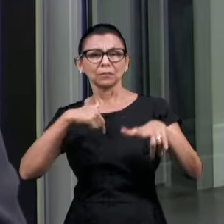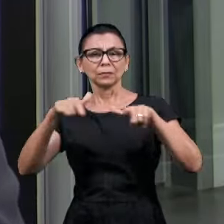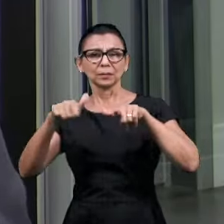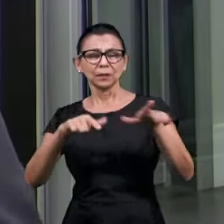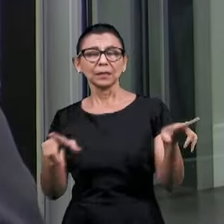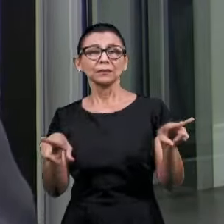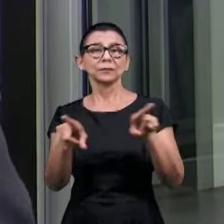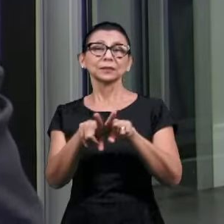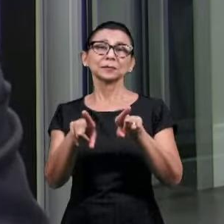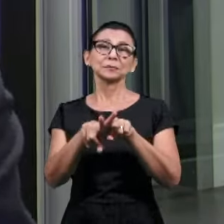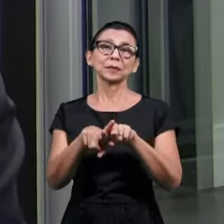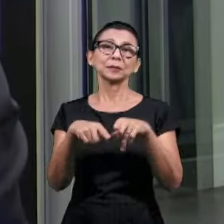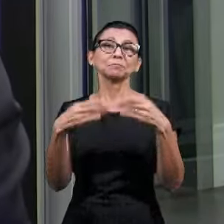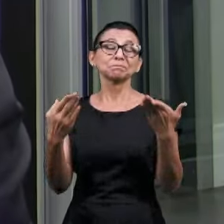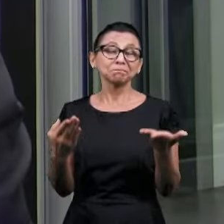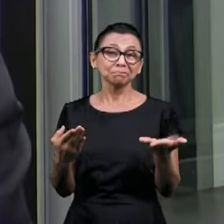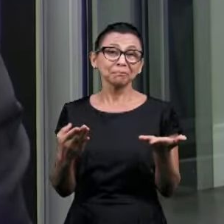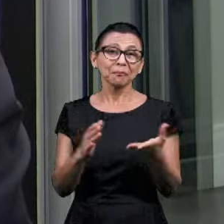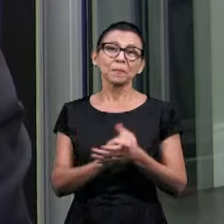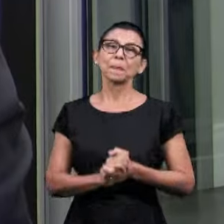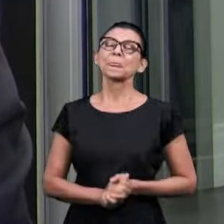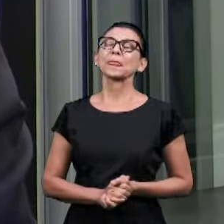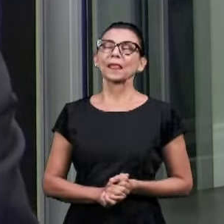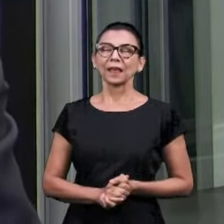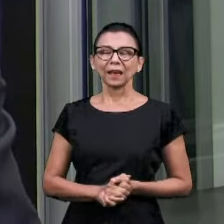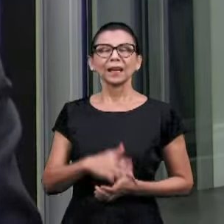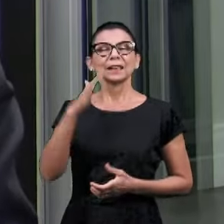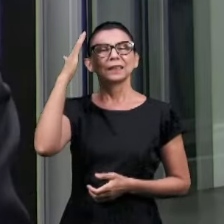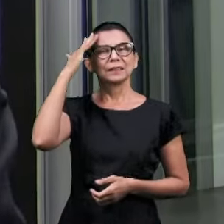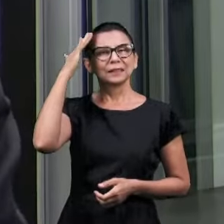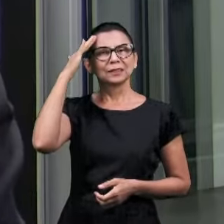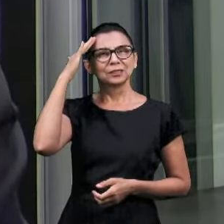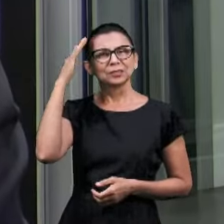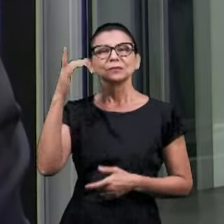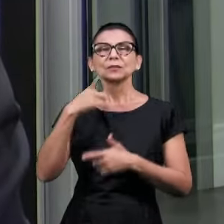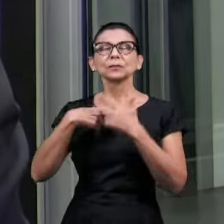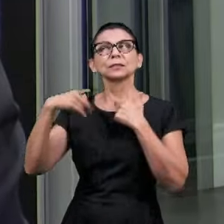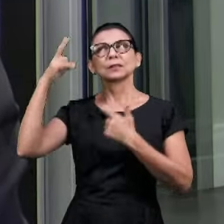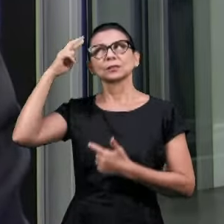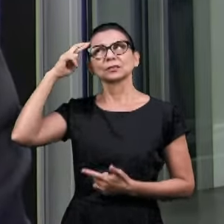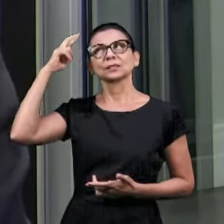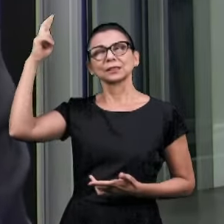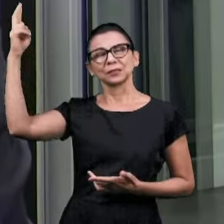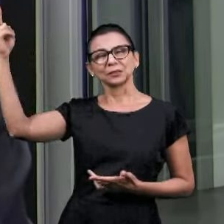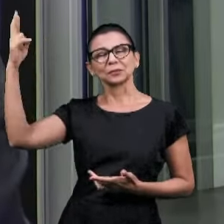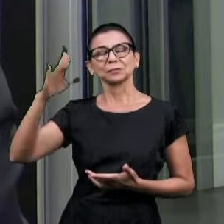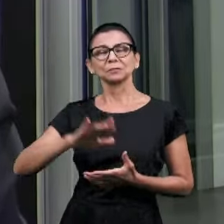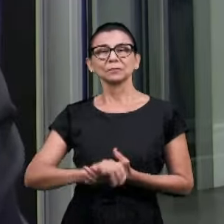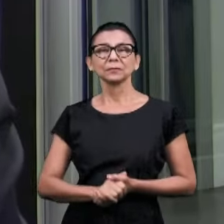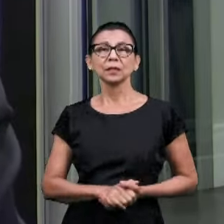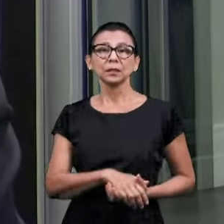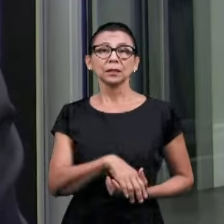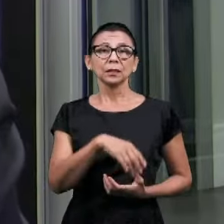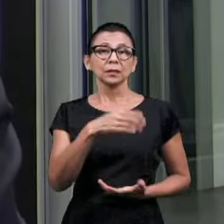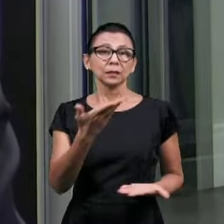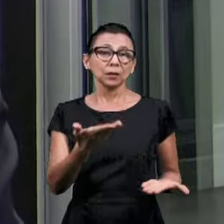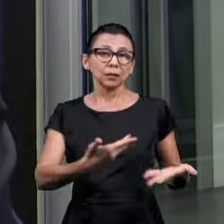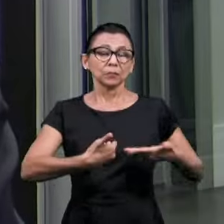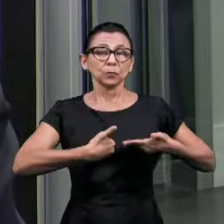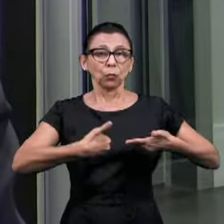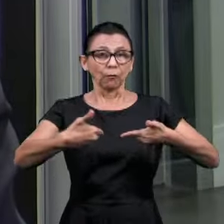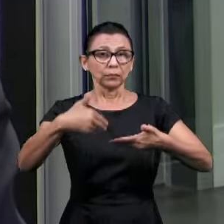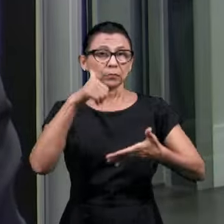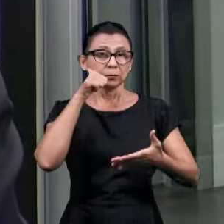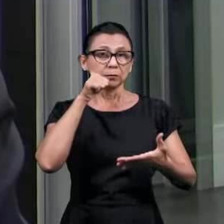esta experiência ali, né, com ele. Então, ela me convidou e eu fui um culto na igreja de Glória